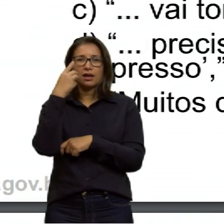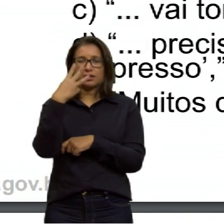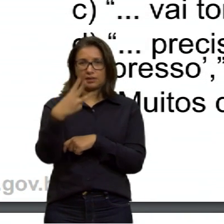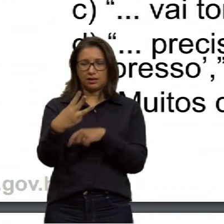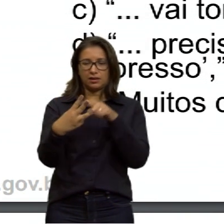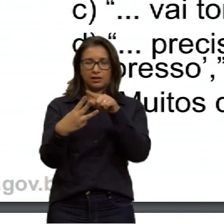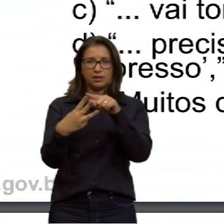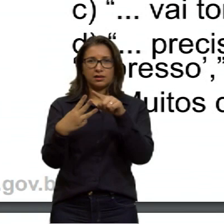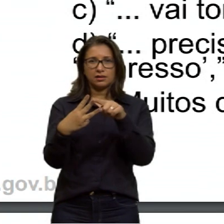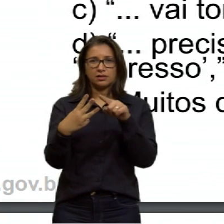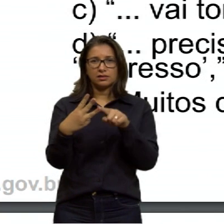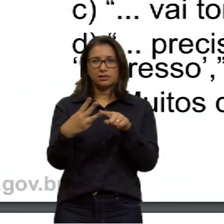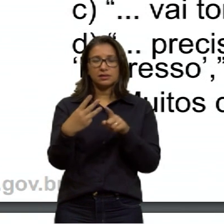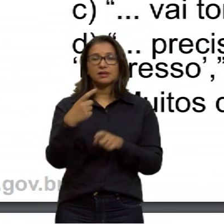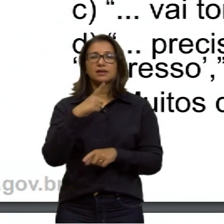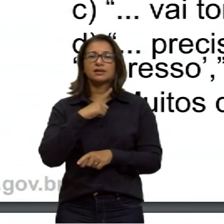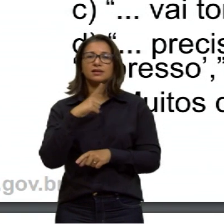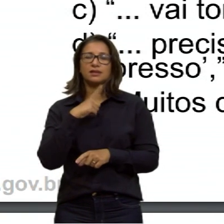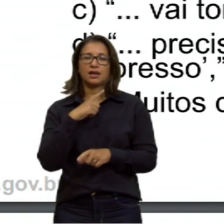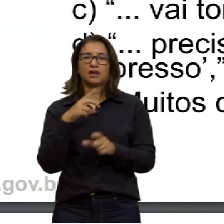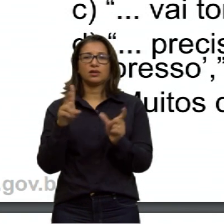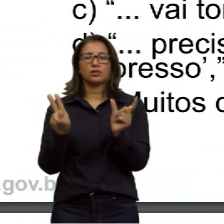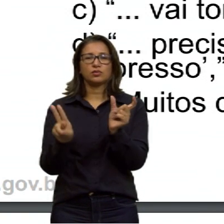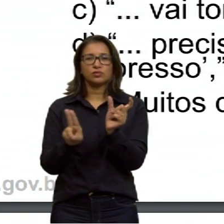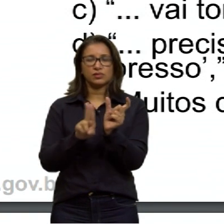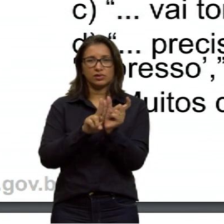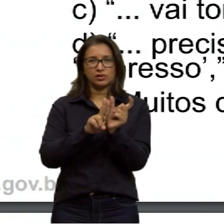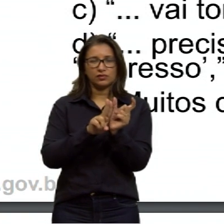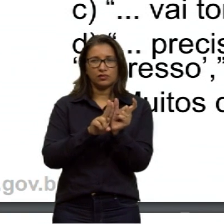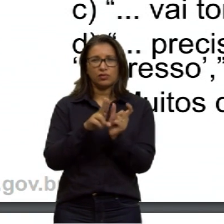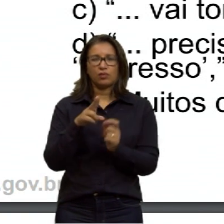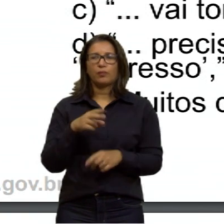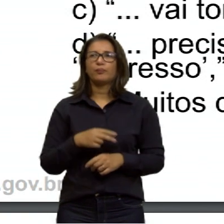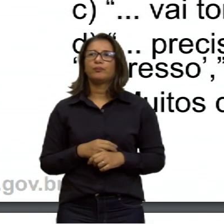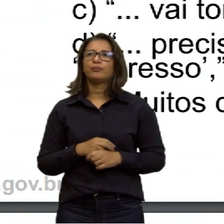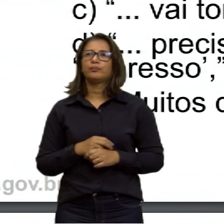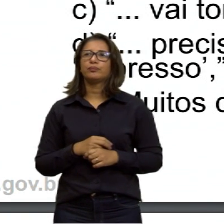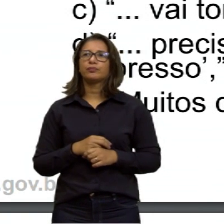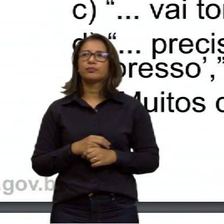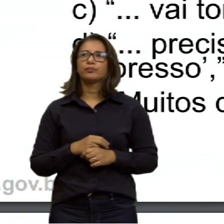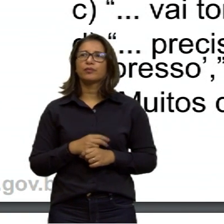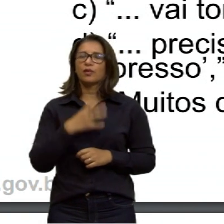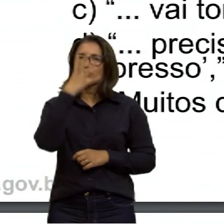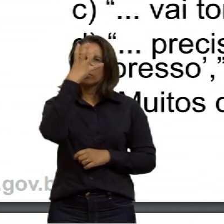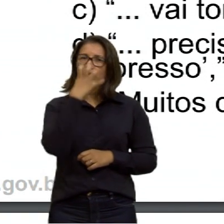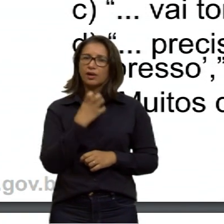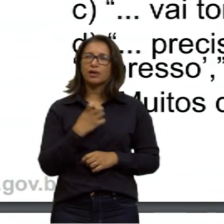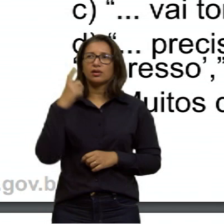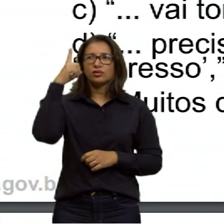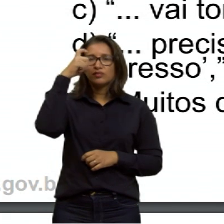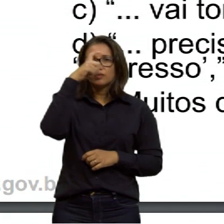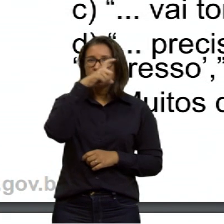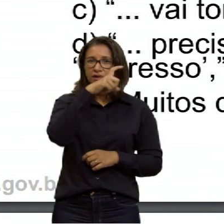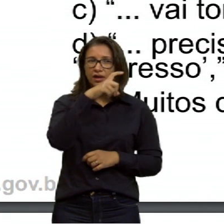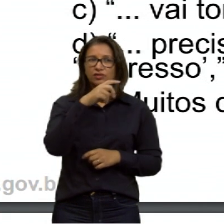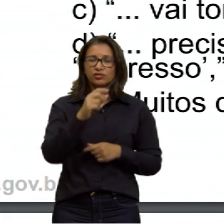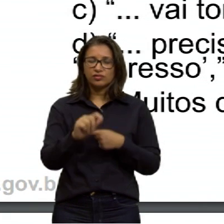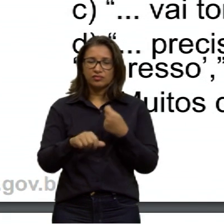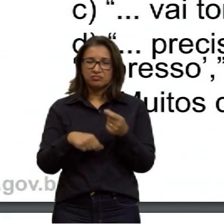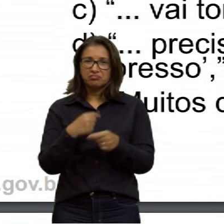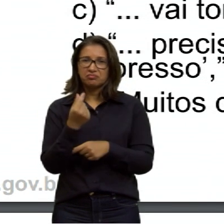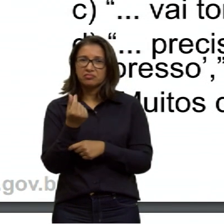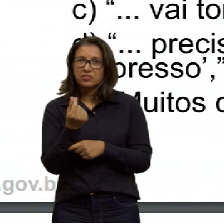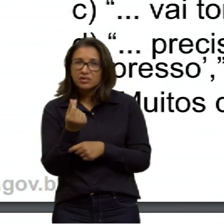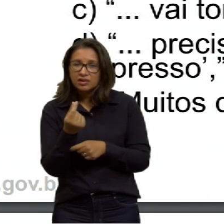três substantivos e com sérias dificuldades financeiras sérias não é